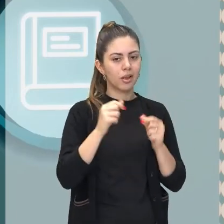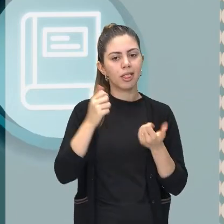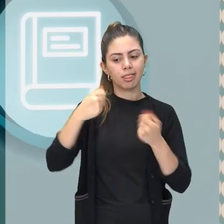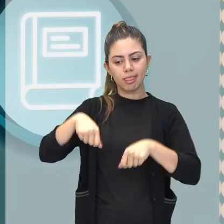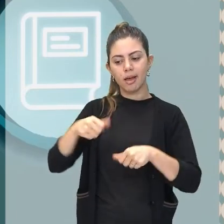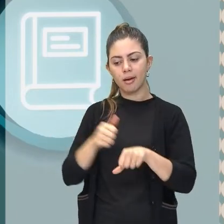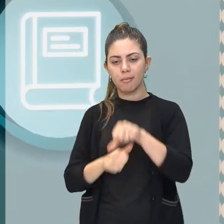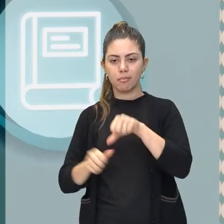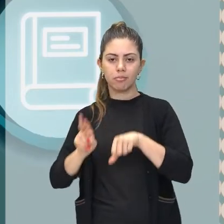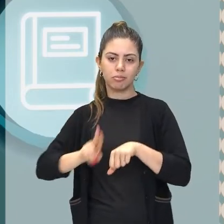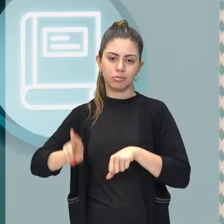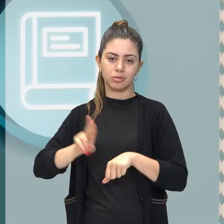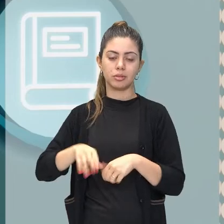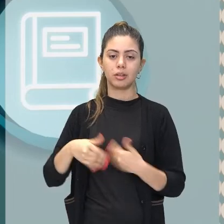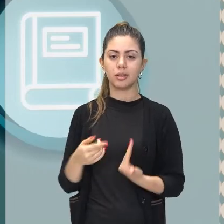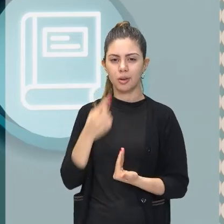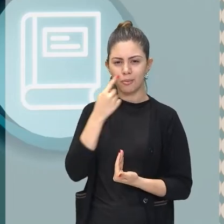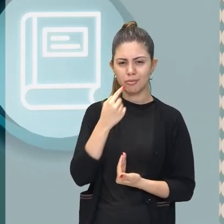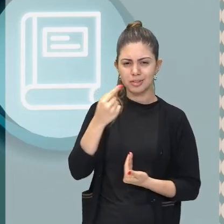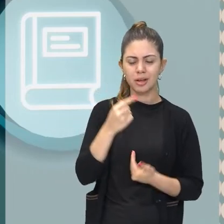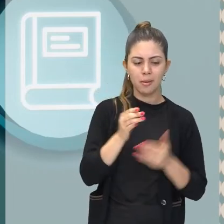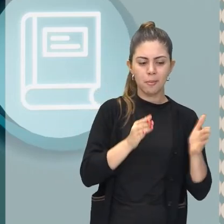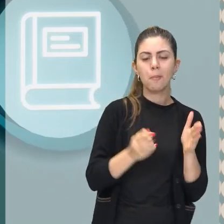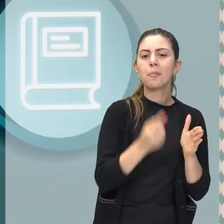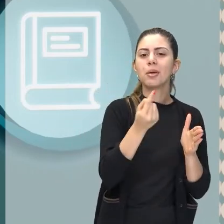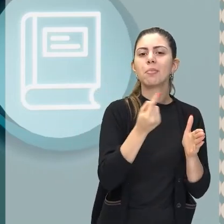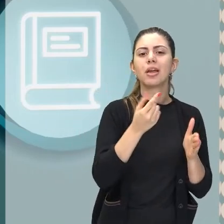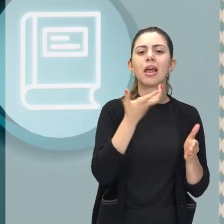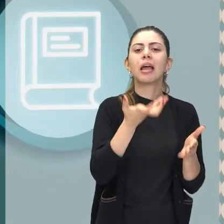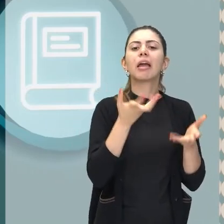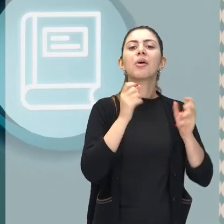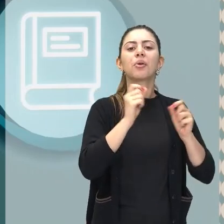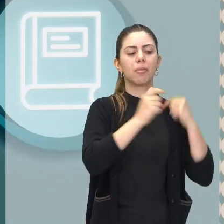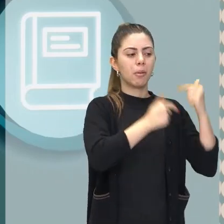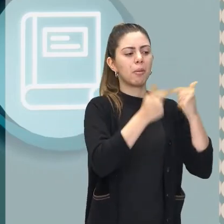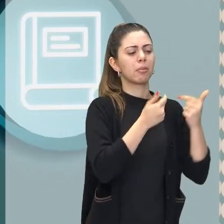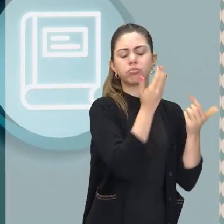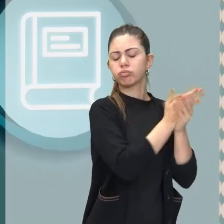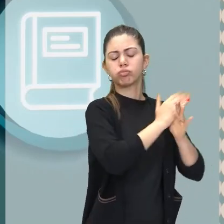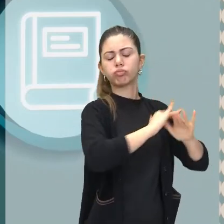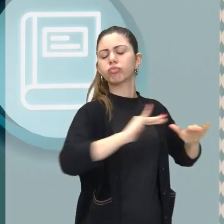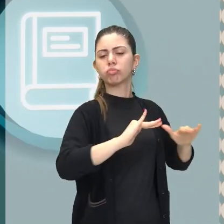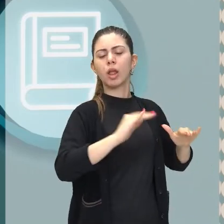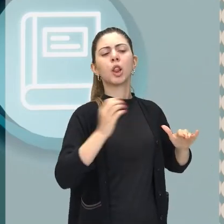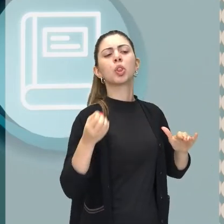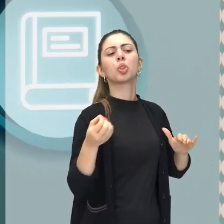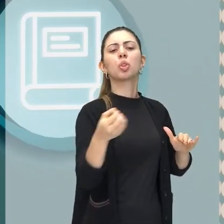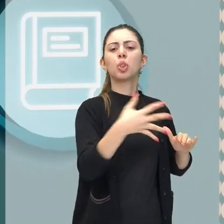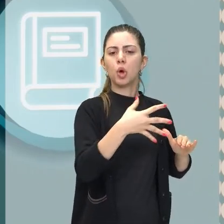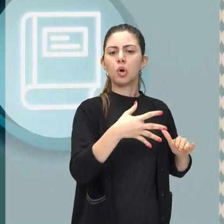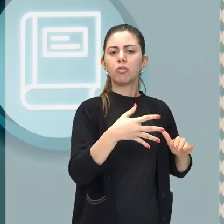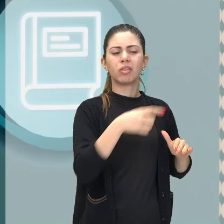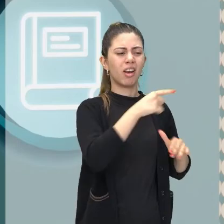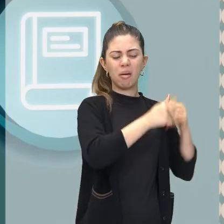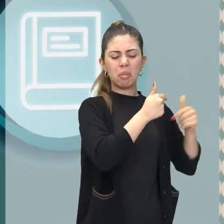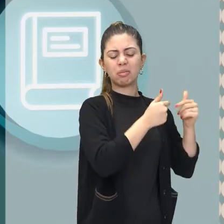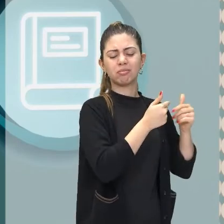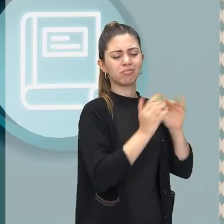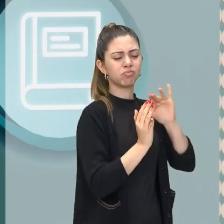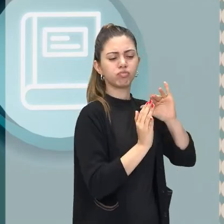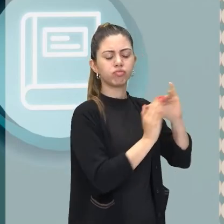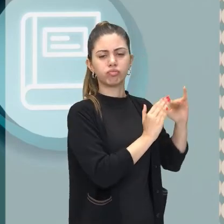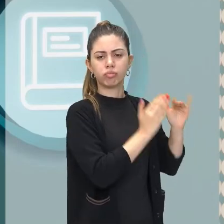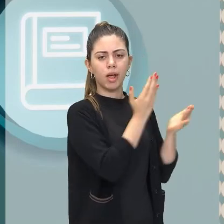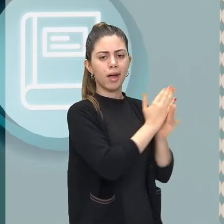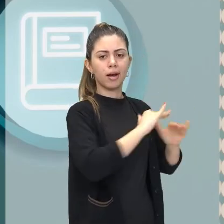que a primeira fase eles vêm querendo quebrar o quê? Tudo o que já aconteceu. Era algo novo, não queriam aproveitar nada, que era a